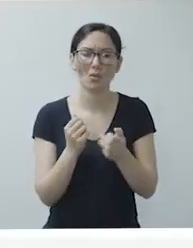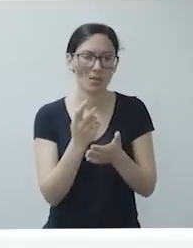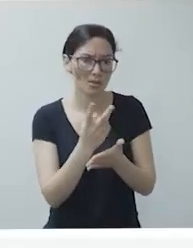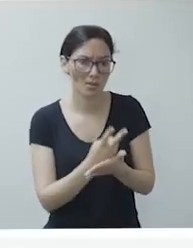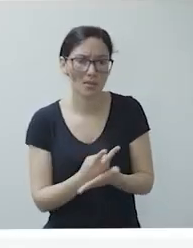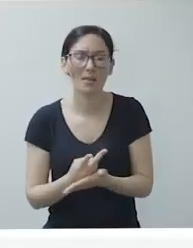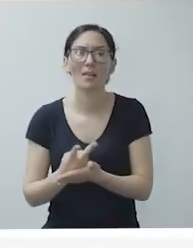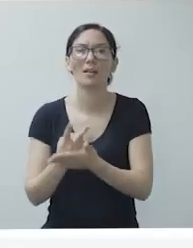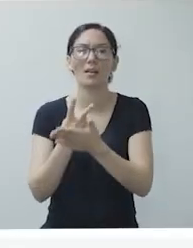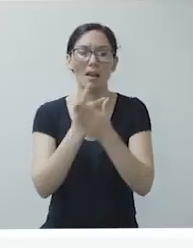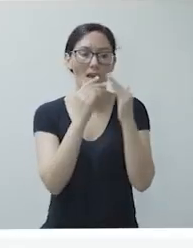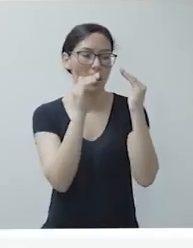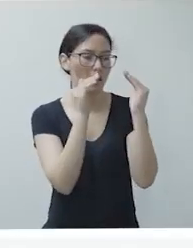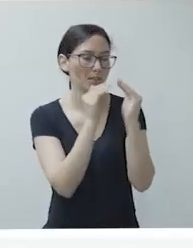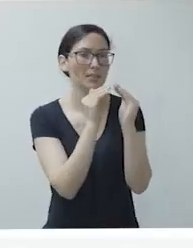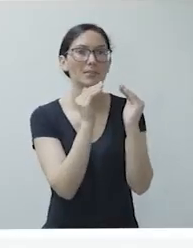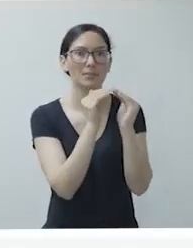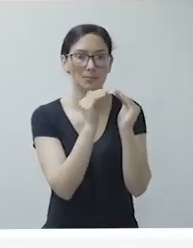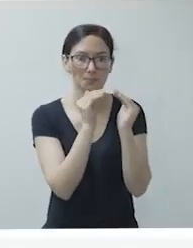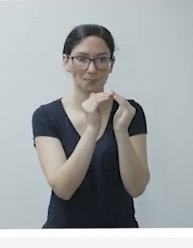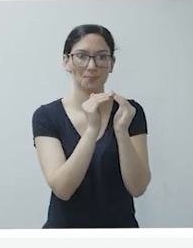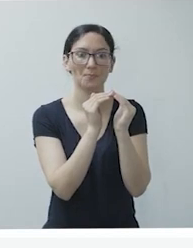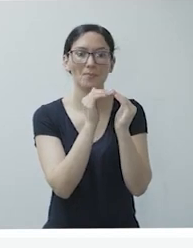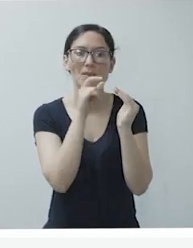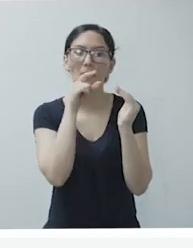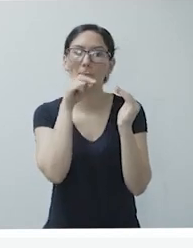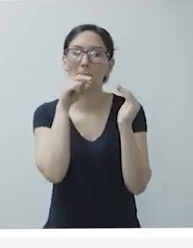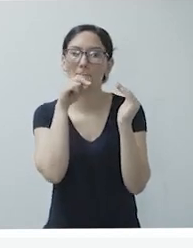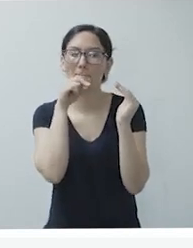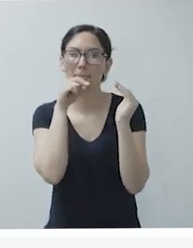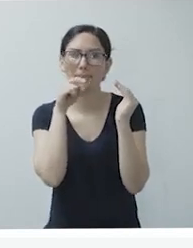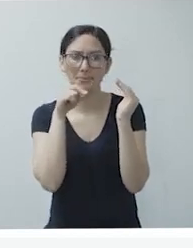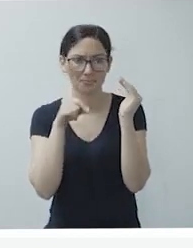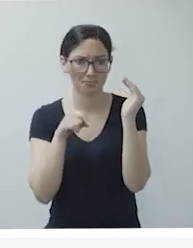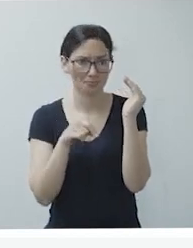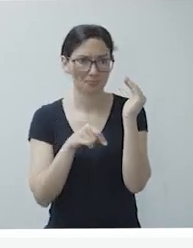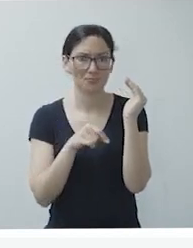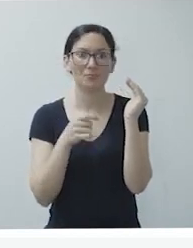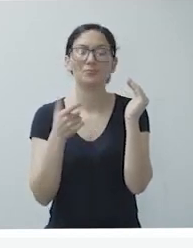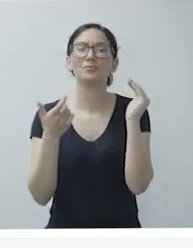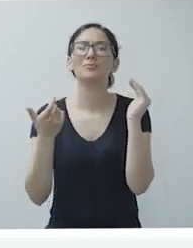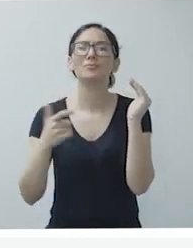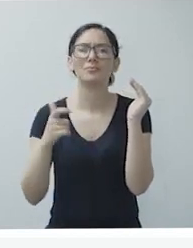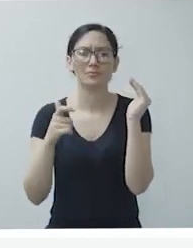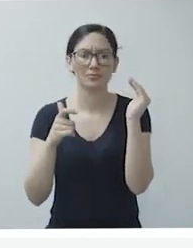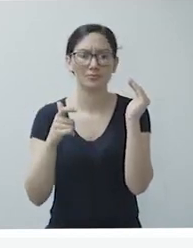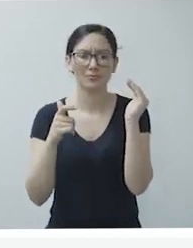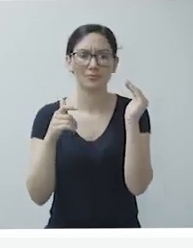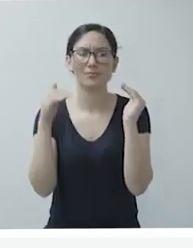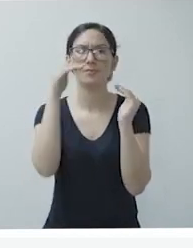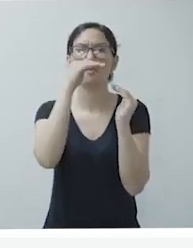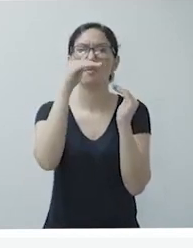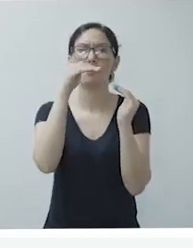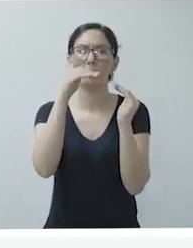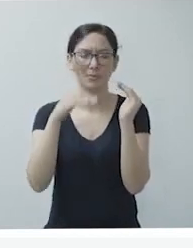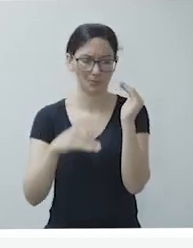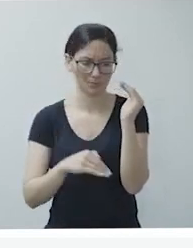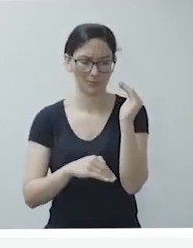desenhar a casinha do passarinho e o passarinho aonde? Em cima ou embaixo da casinha?